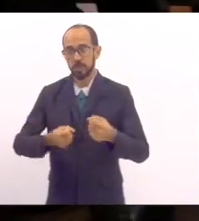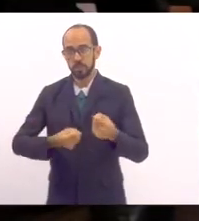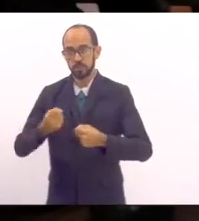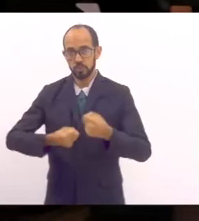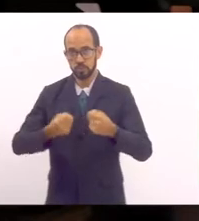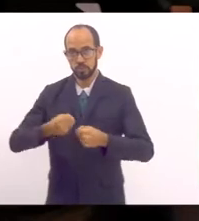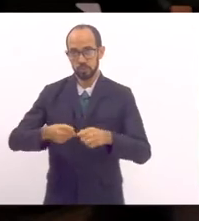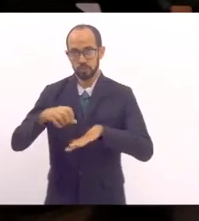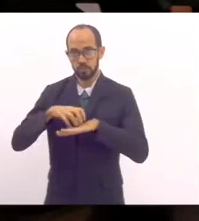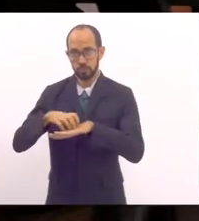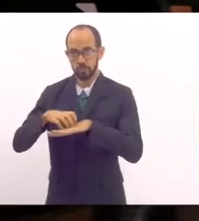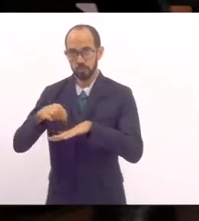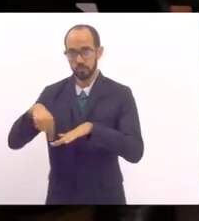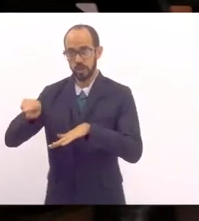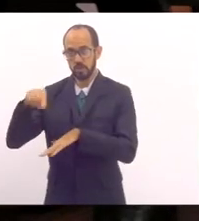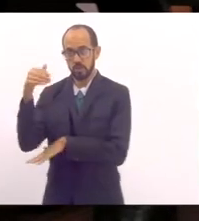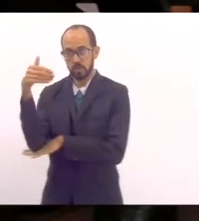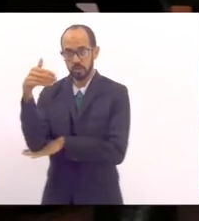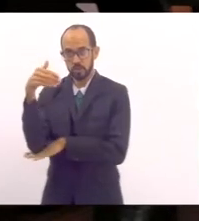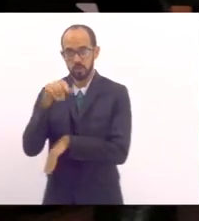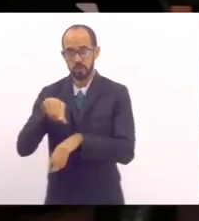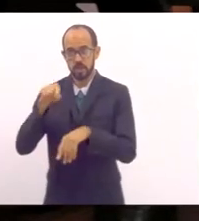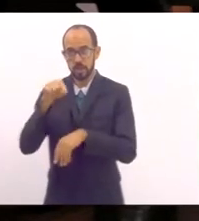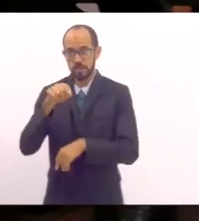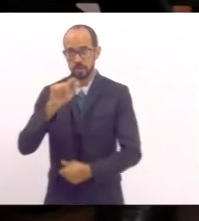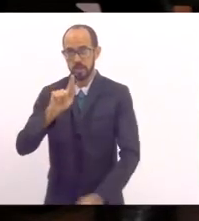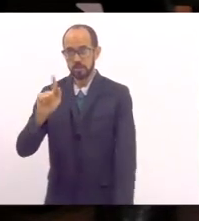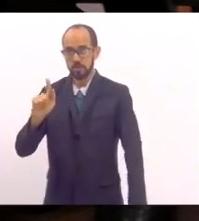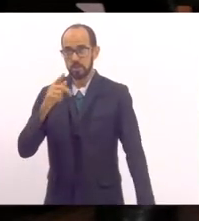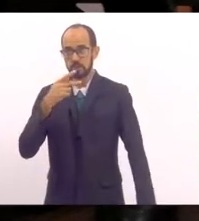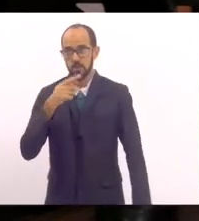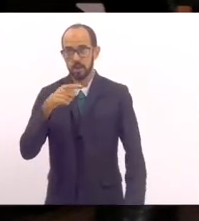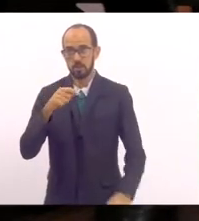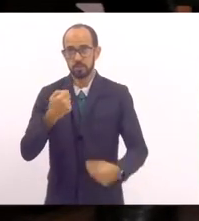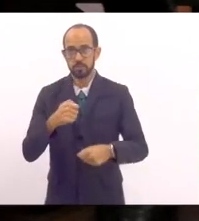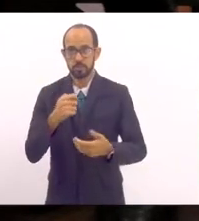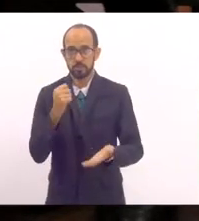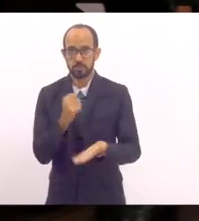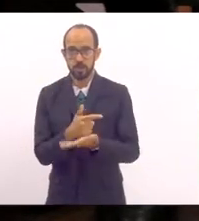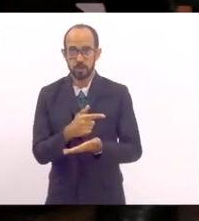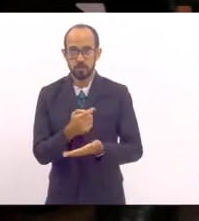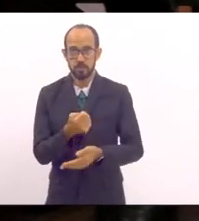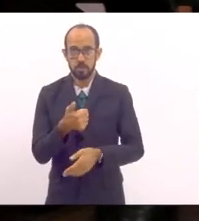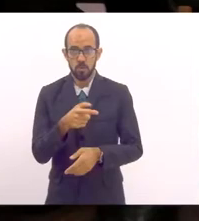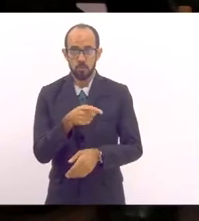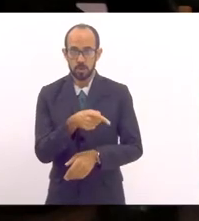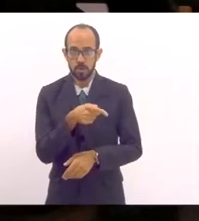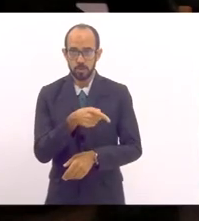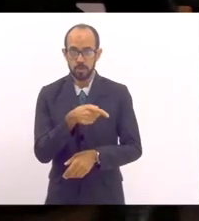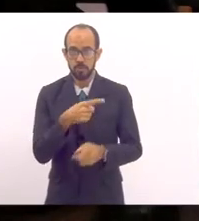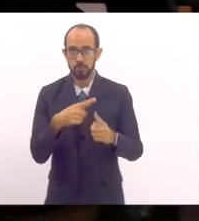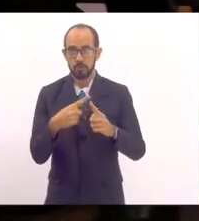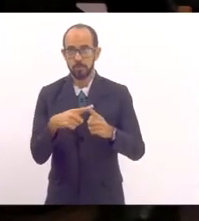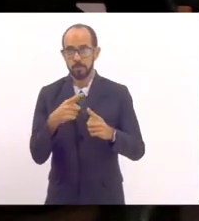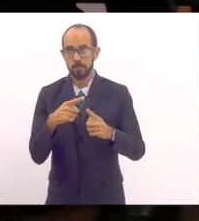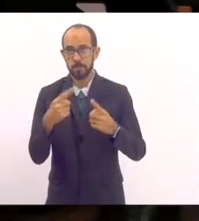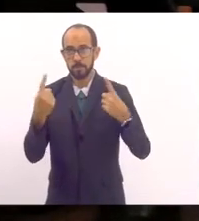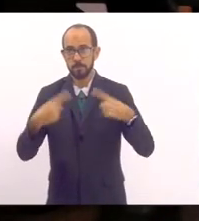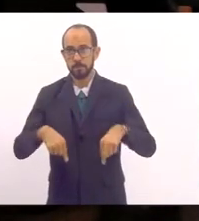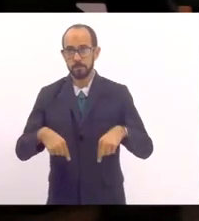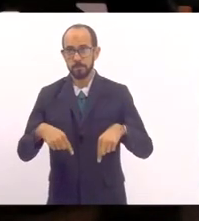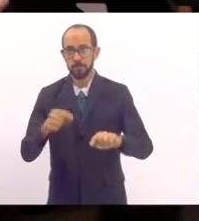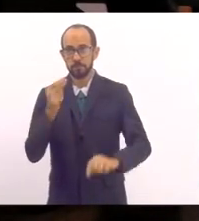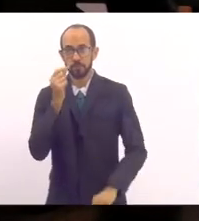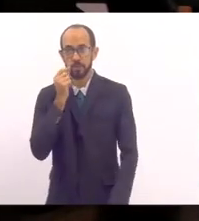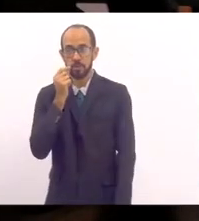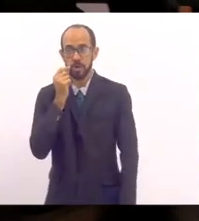as agências de sightseeing dizem que elas têm que pagar pouco ao guia porque elas concorrem com o rato